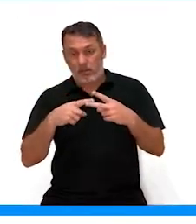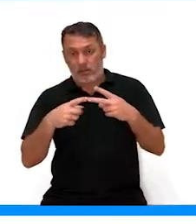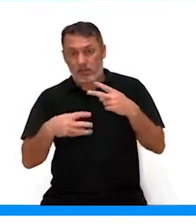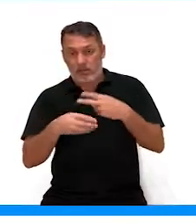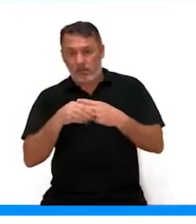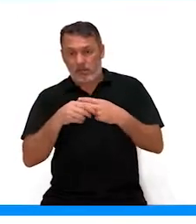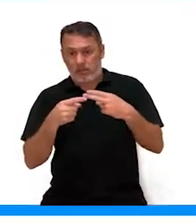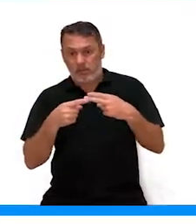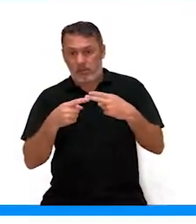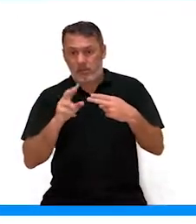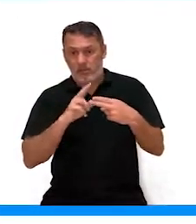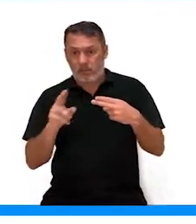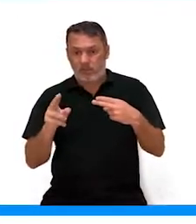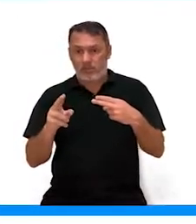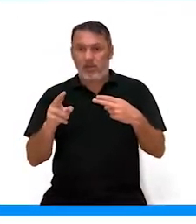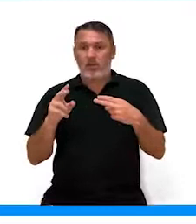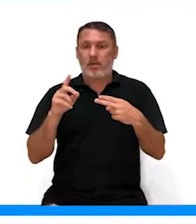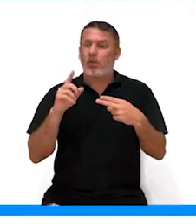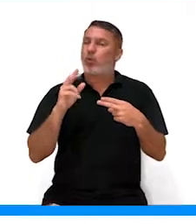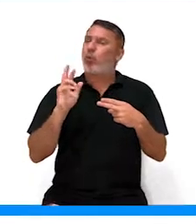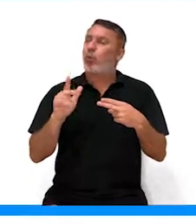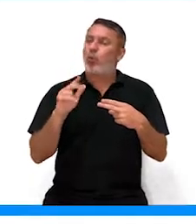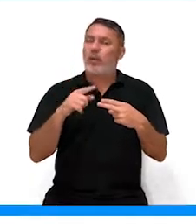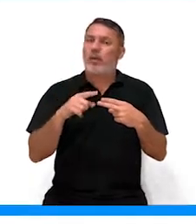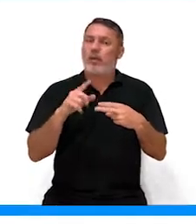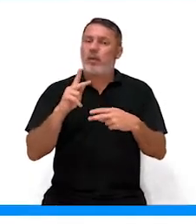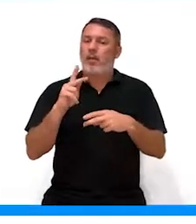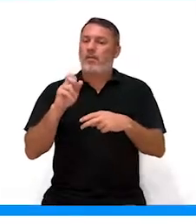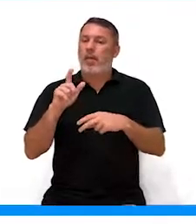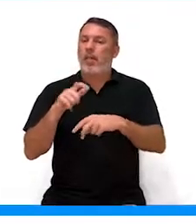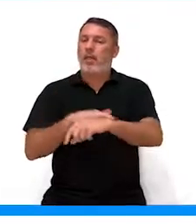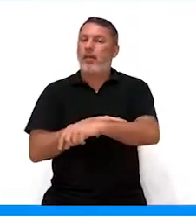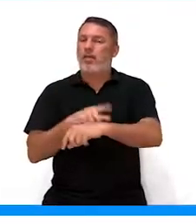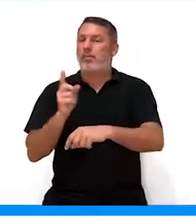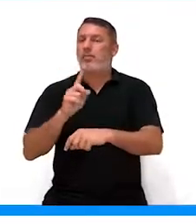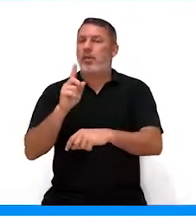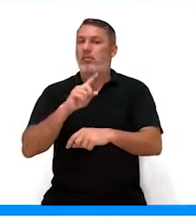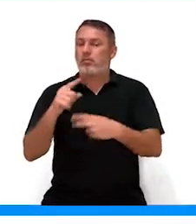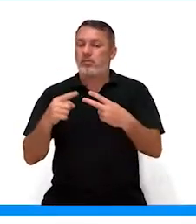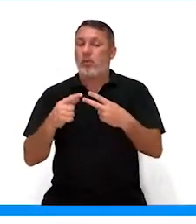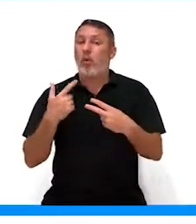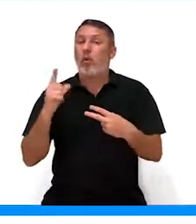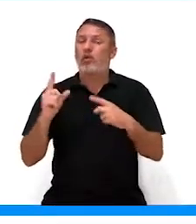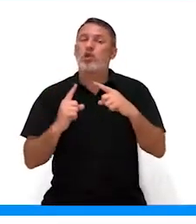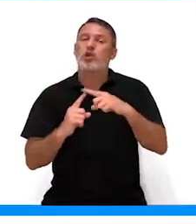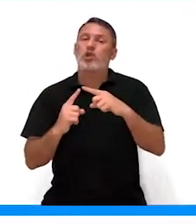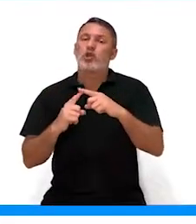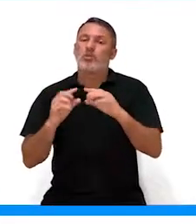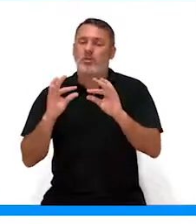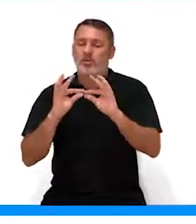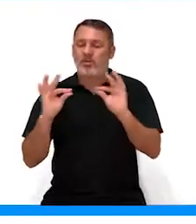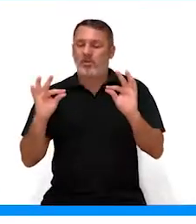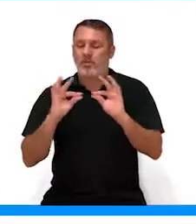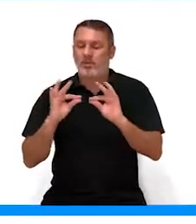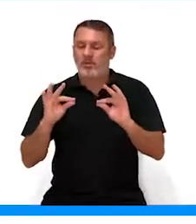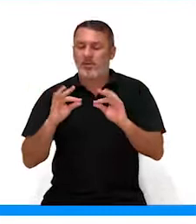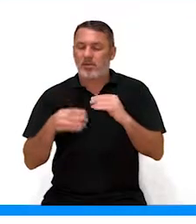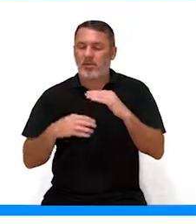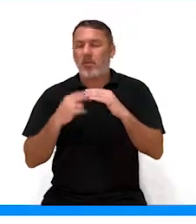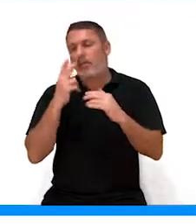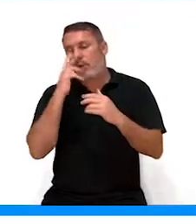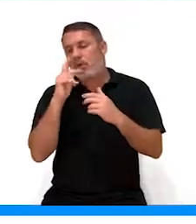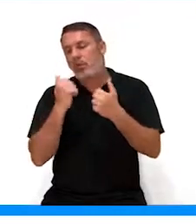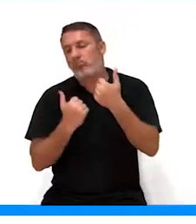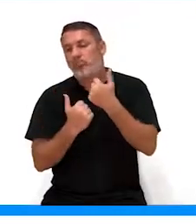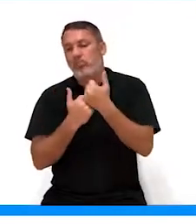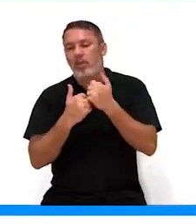da epiderme, tem essa hipoderme, ela não faz parte da pele, tá? Ela somente está